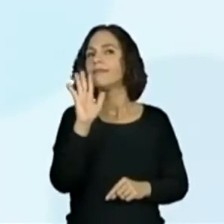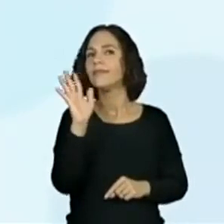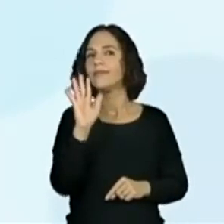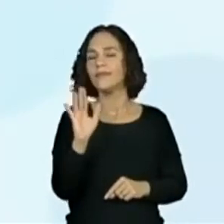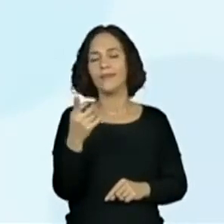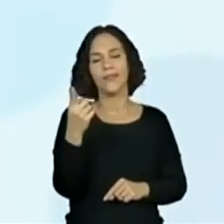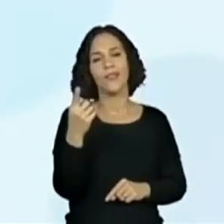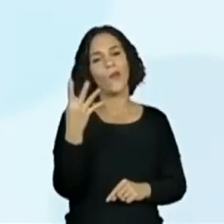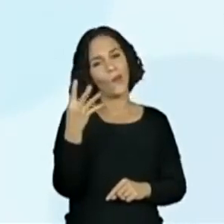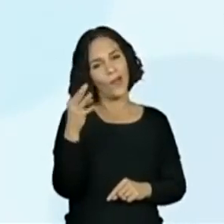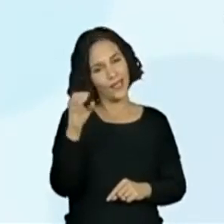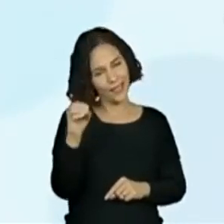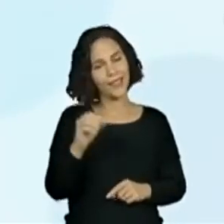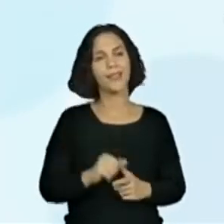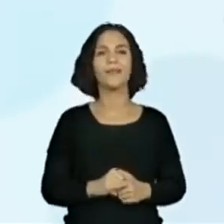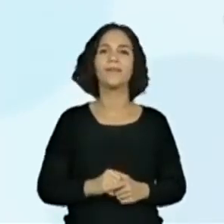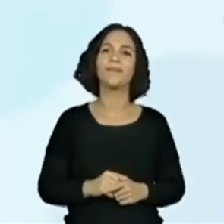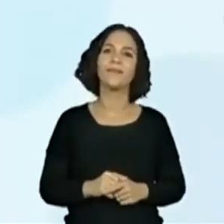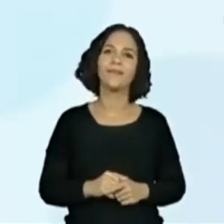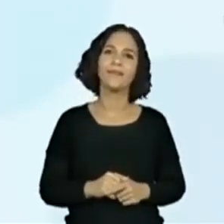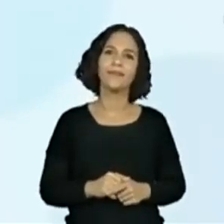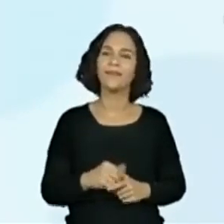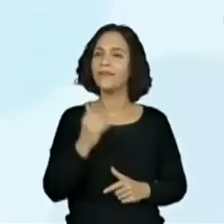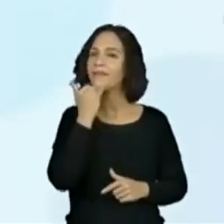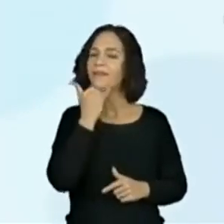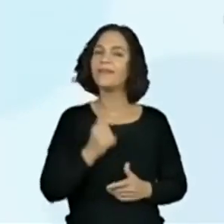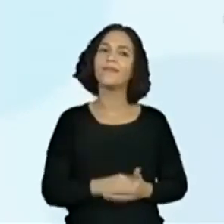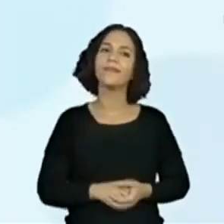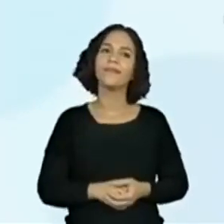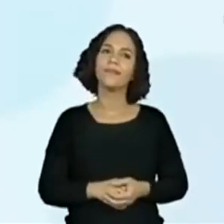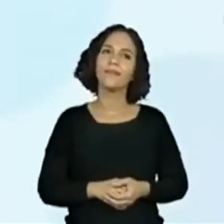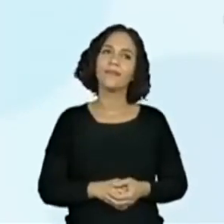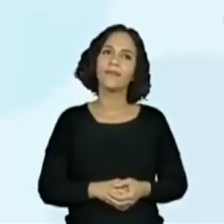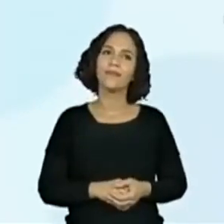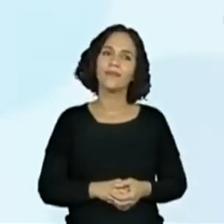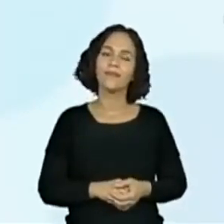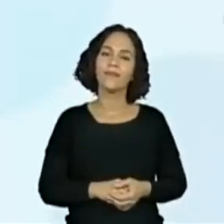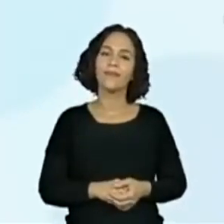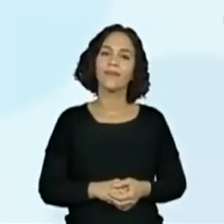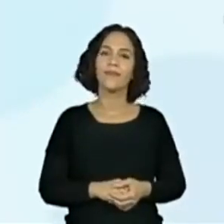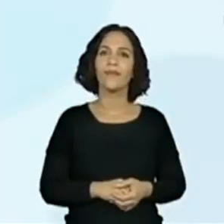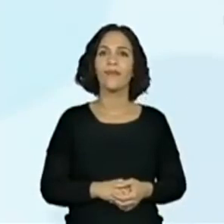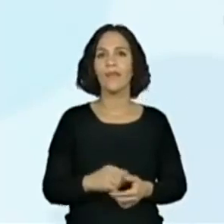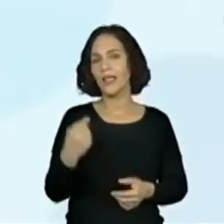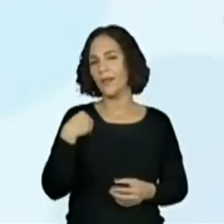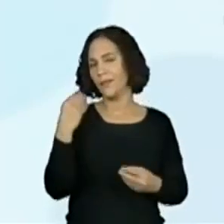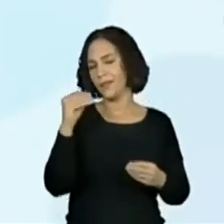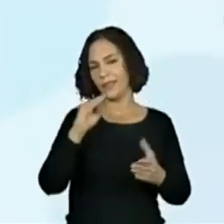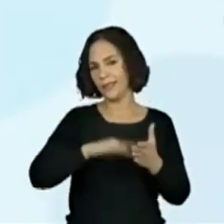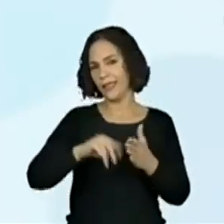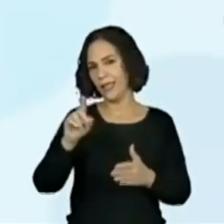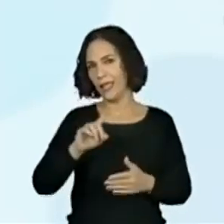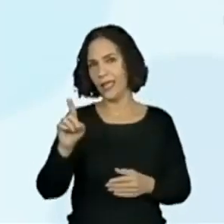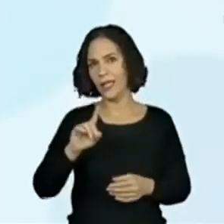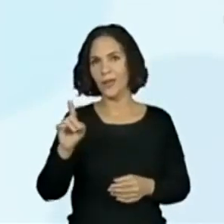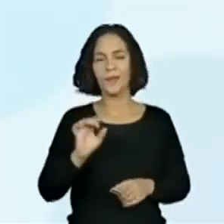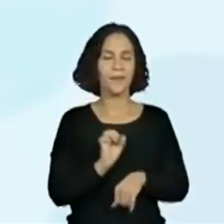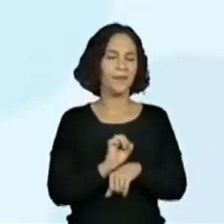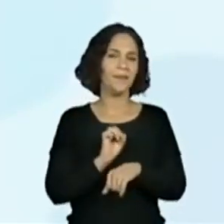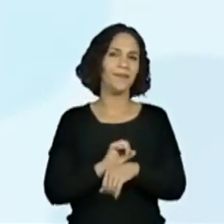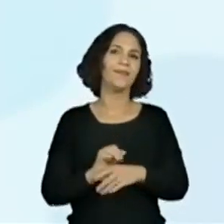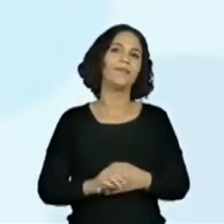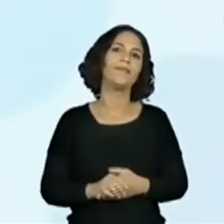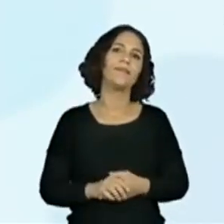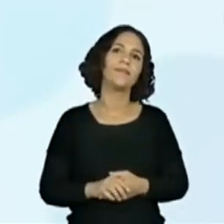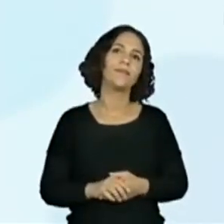2 notas de 20. 40, calma aí, 40. Opa, a gente está falando de valor de nota e a professora diminui? Não. 2 notas de